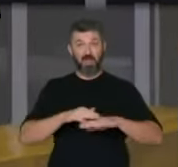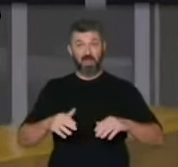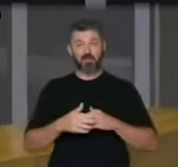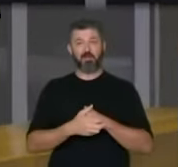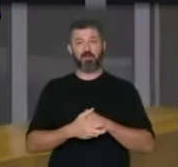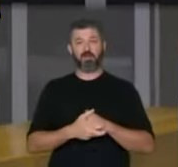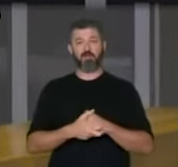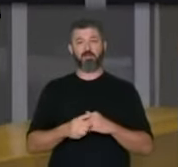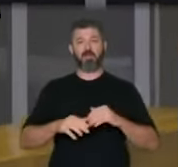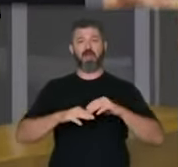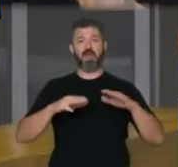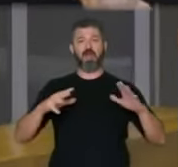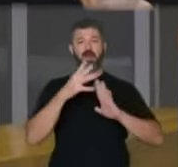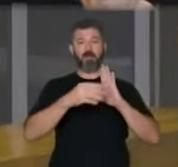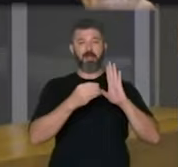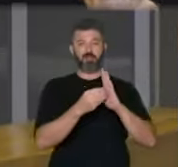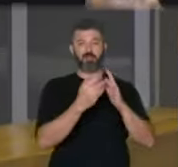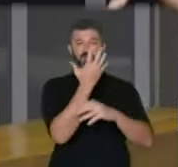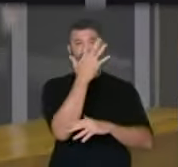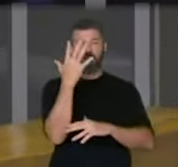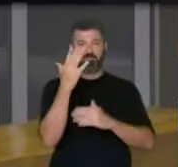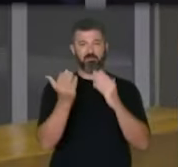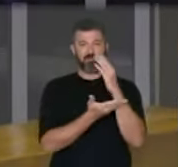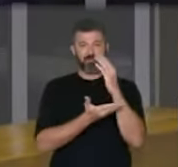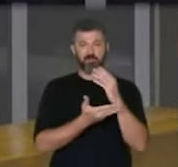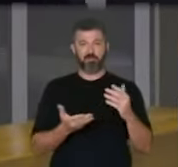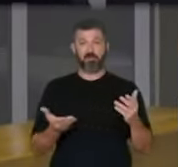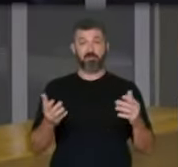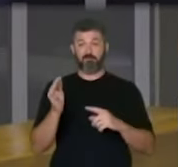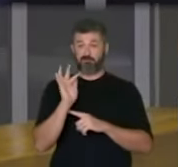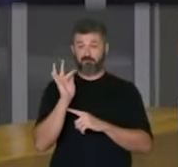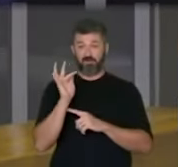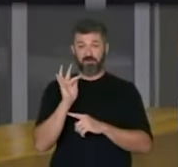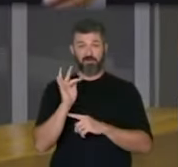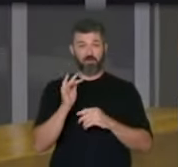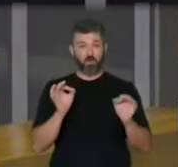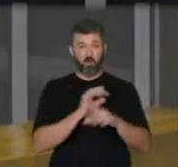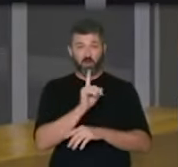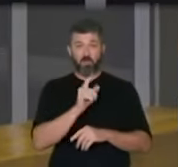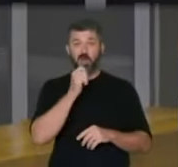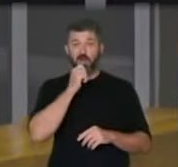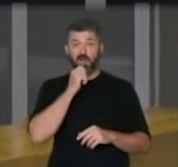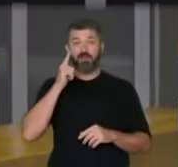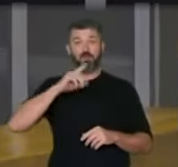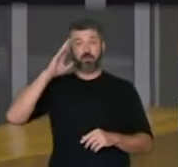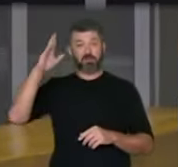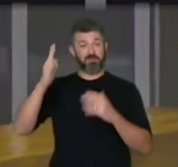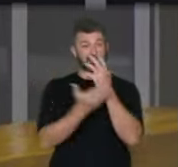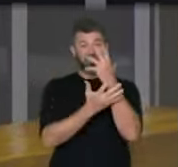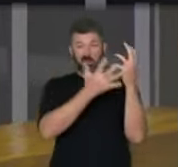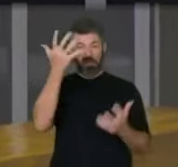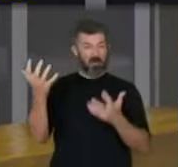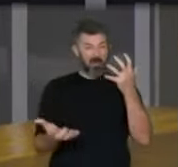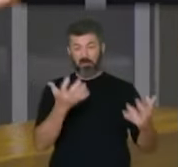com o desmatamento da floresta amazônica. E em fevereiro nem tinha acabado e nós já temos o maior desmatamento da